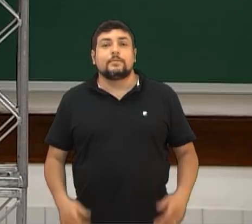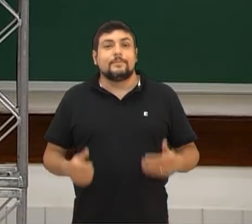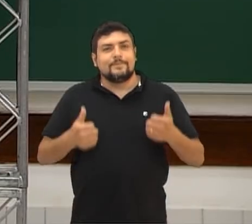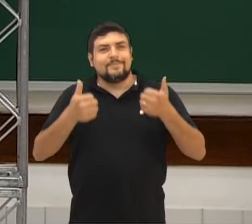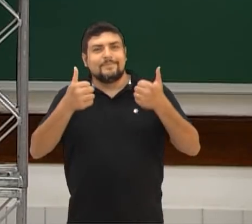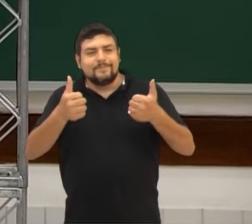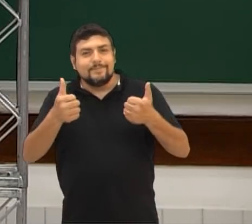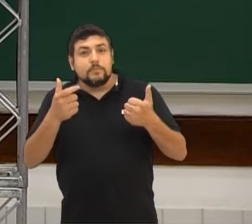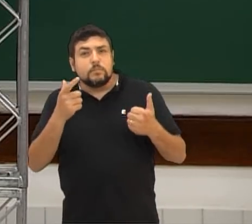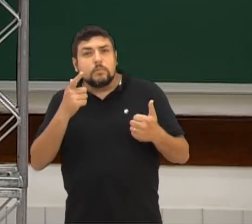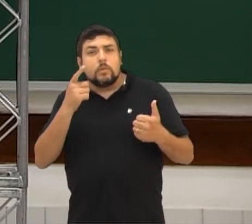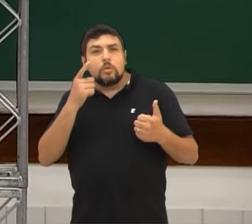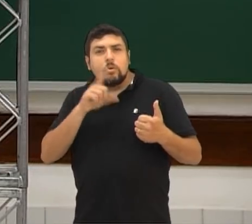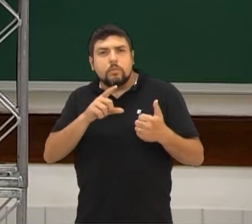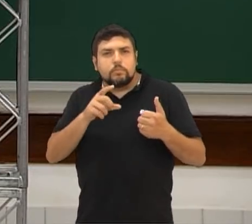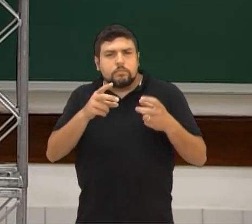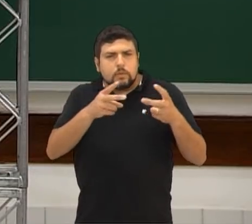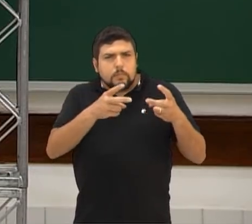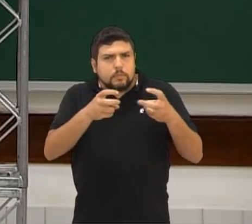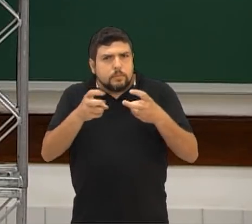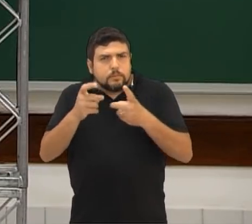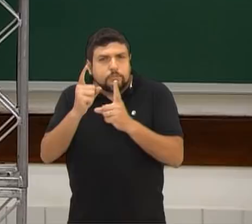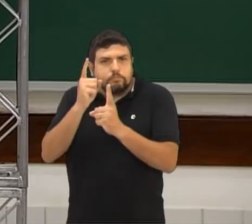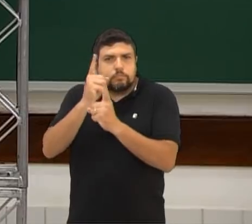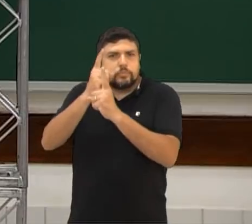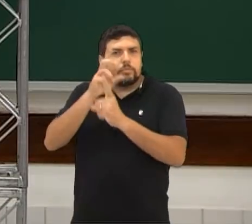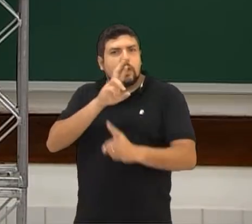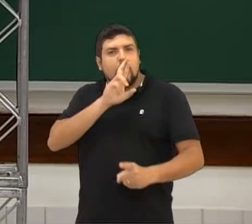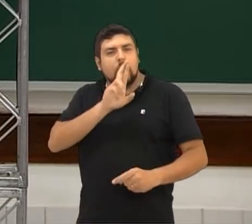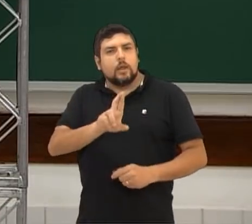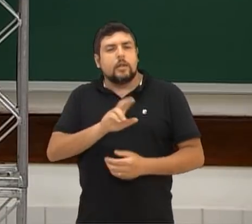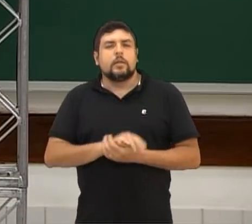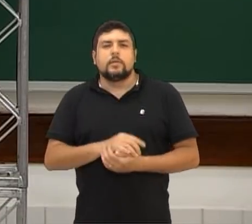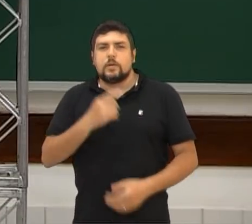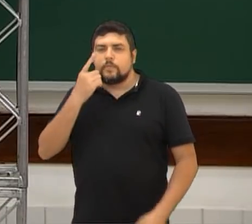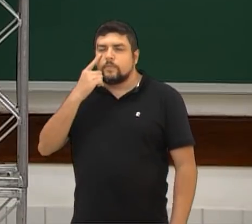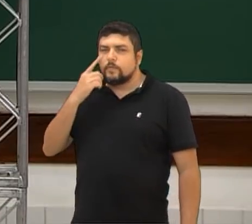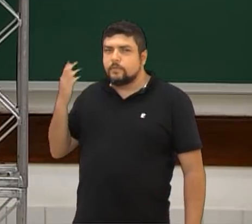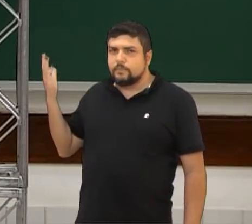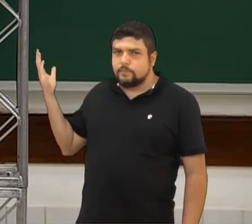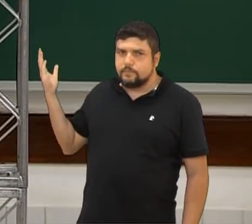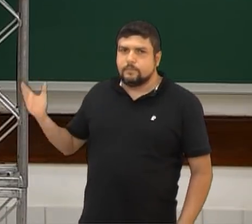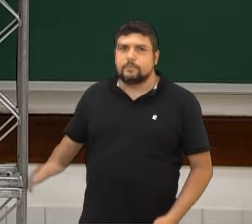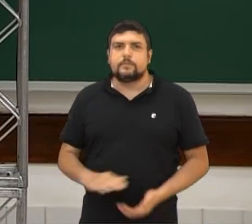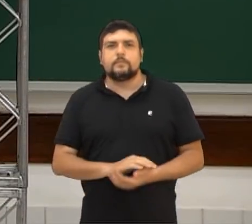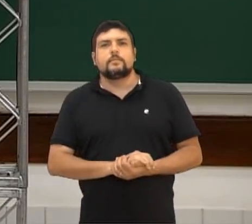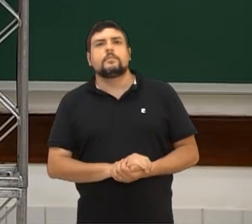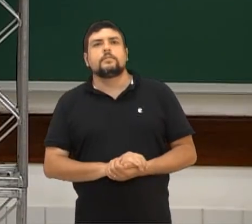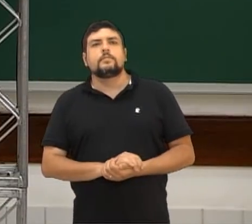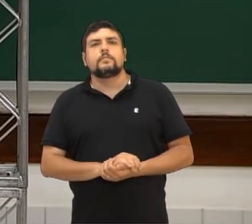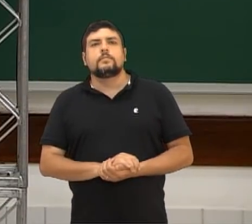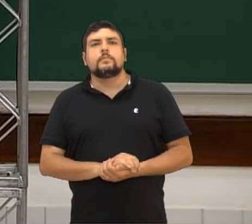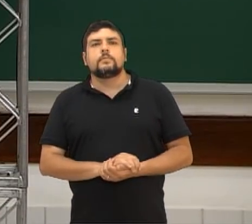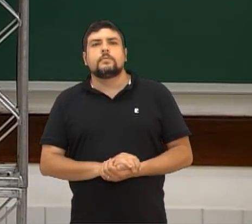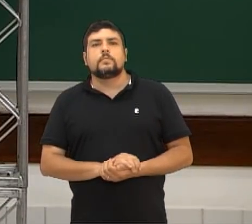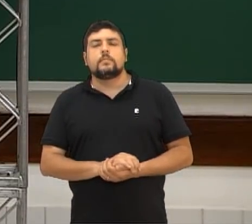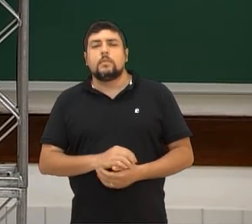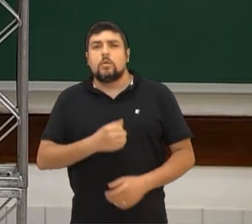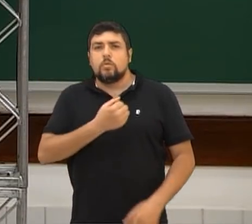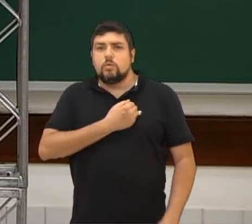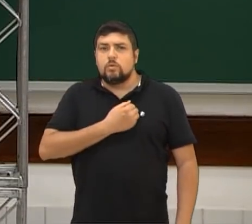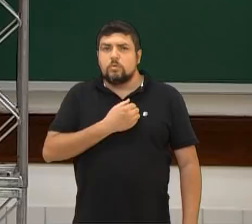Então, alunos, conseguiram identificar o resultado? Venha, vamos verificar aqui com o professor na tela. A pergunta é, os